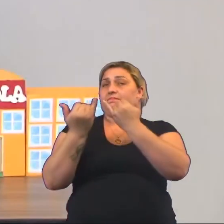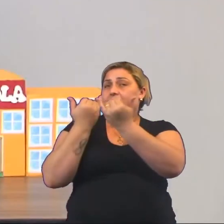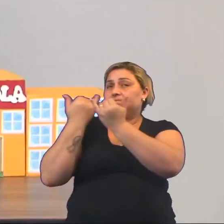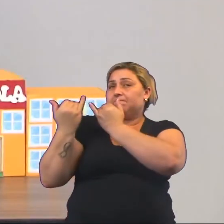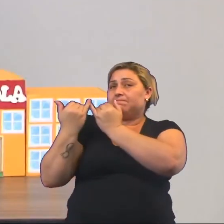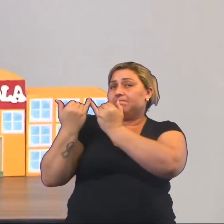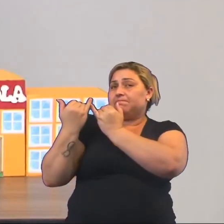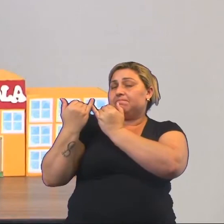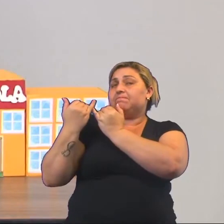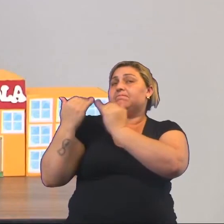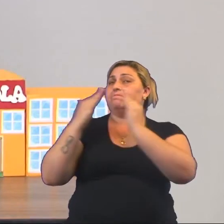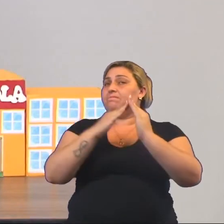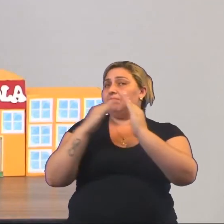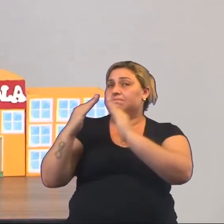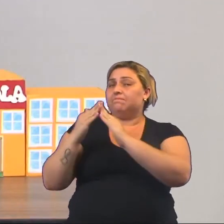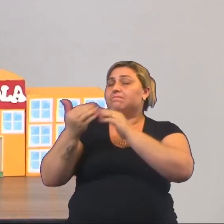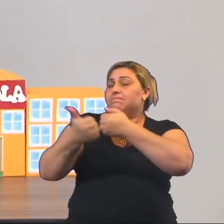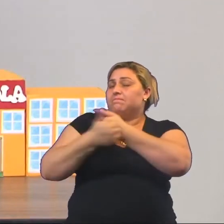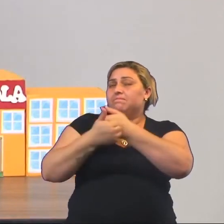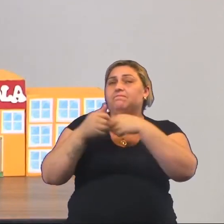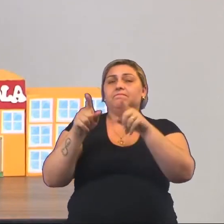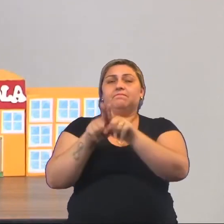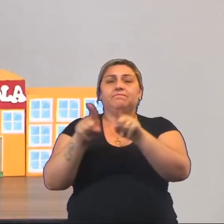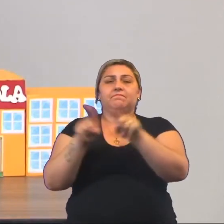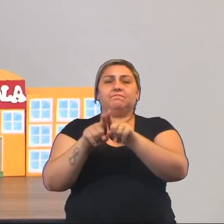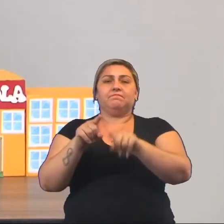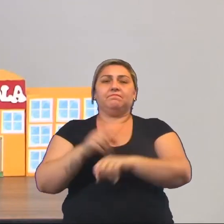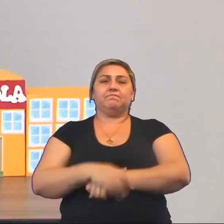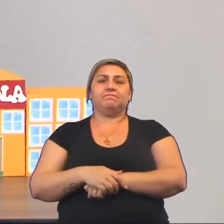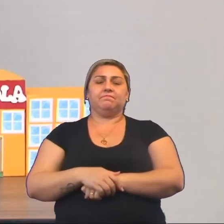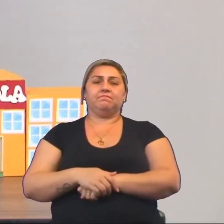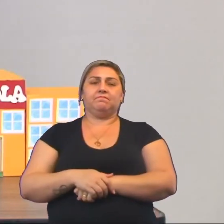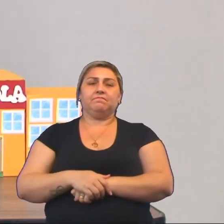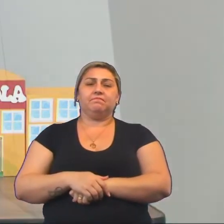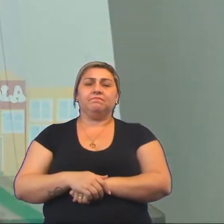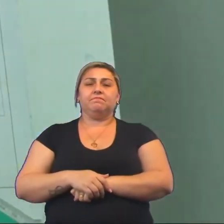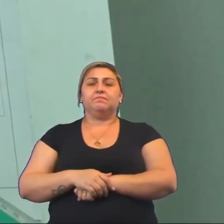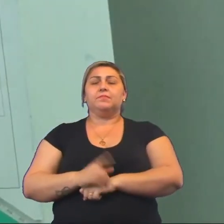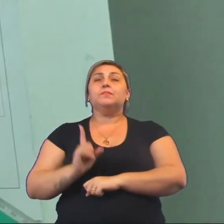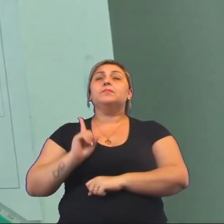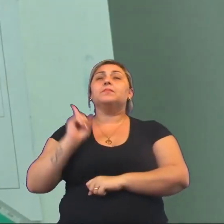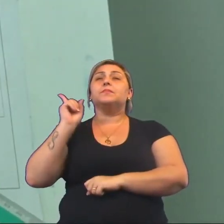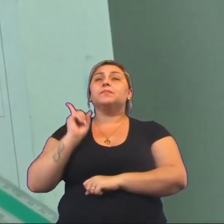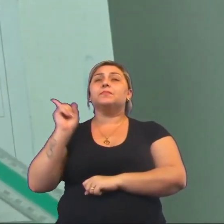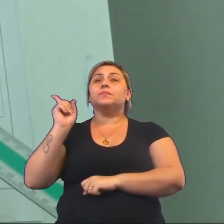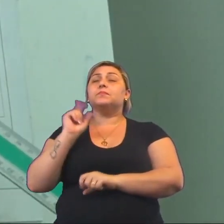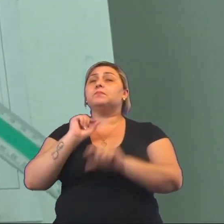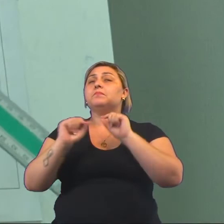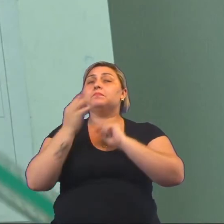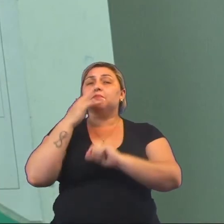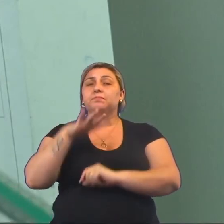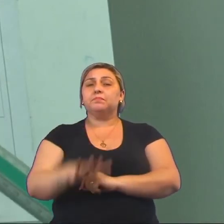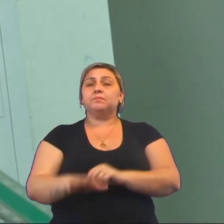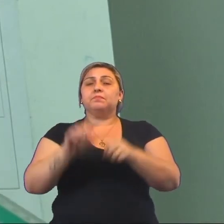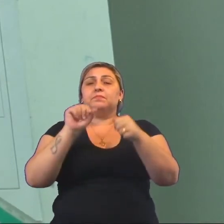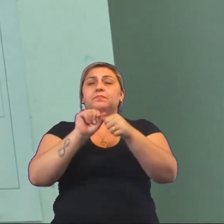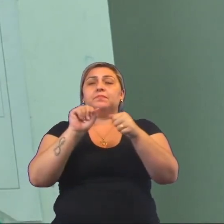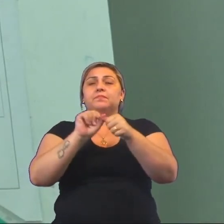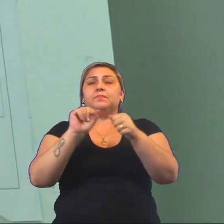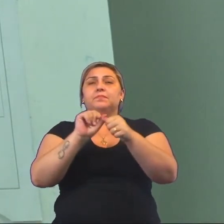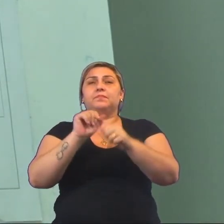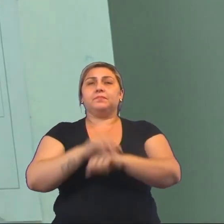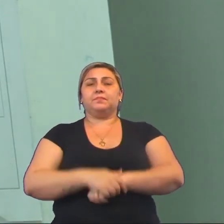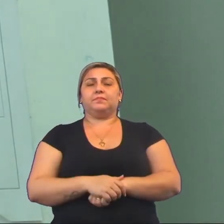próximos, às vezes com os vizinhos, não é mesmo? Então, e esta imagem aqui? O que as crianças estão